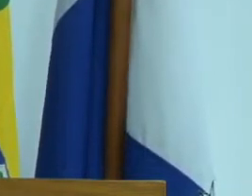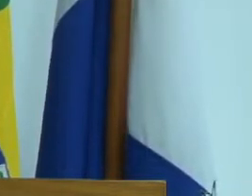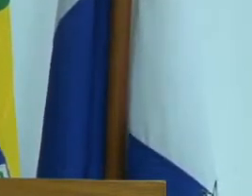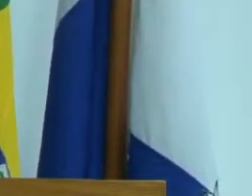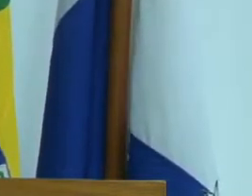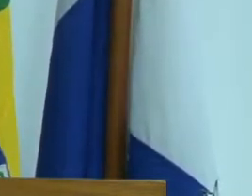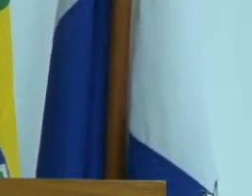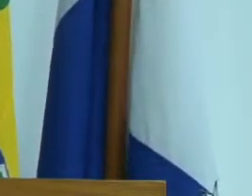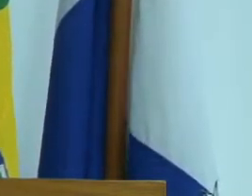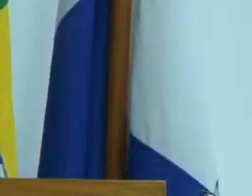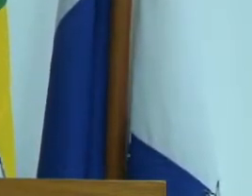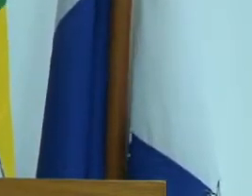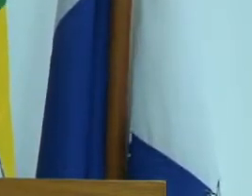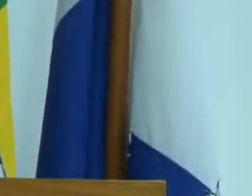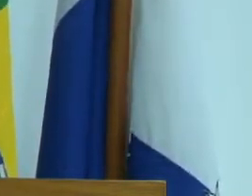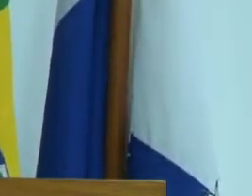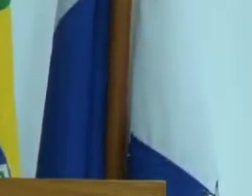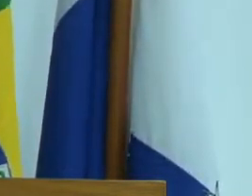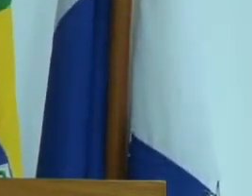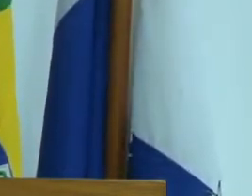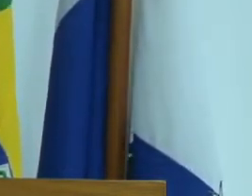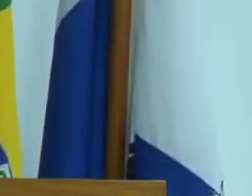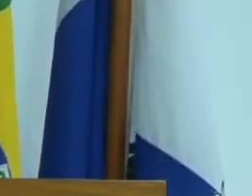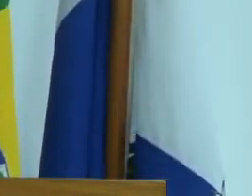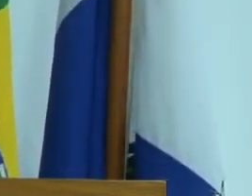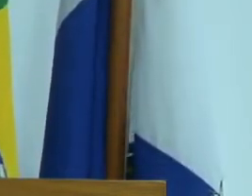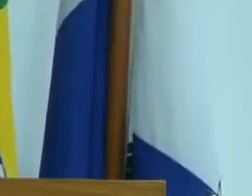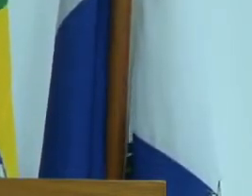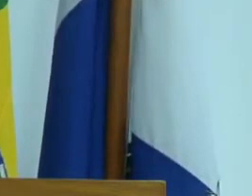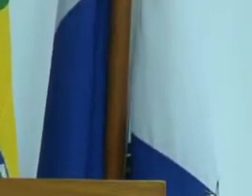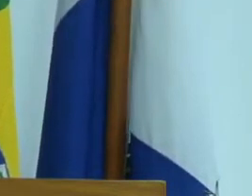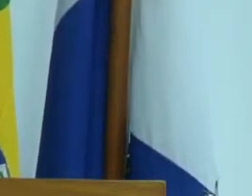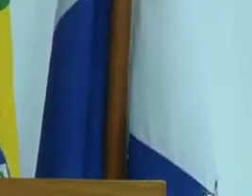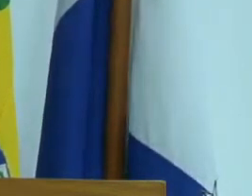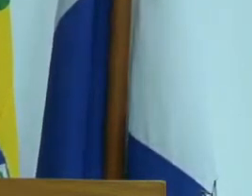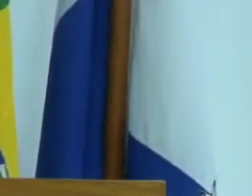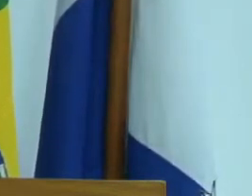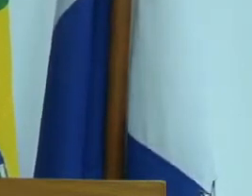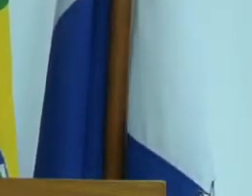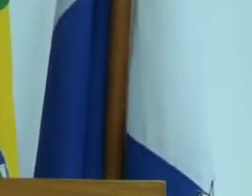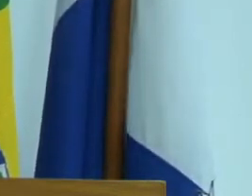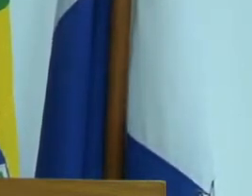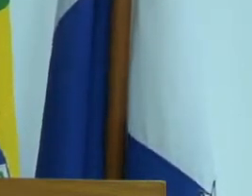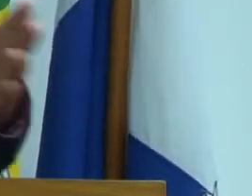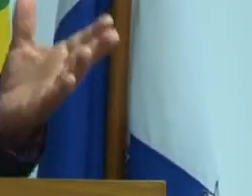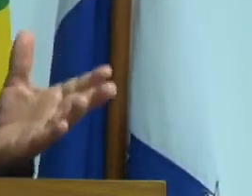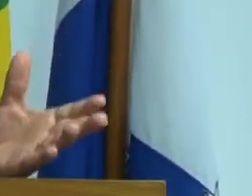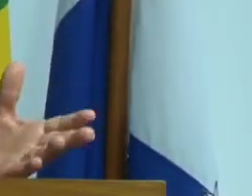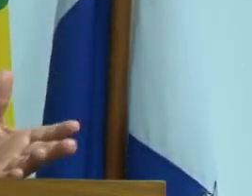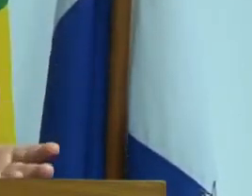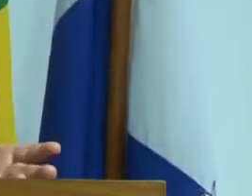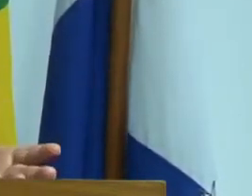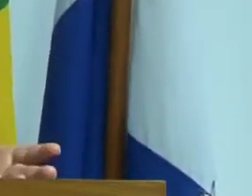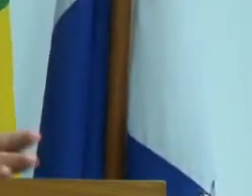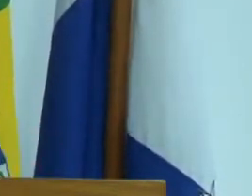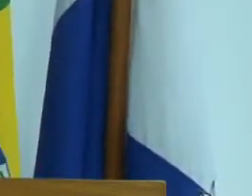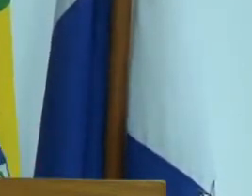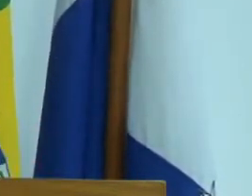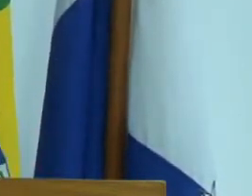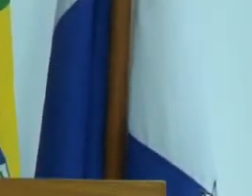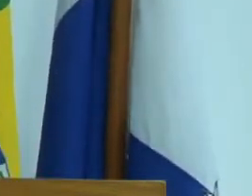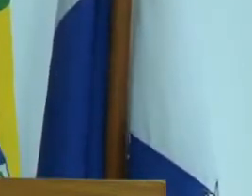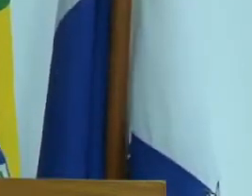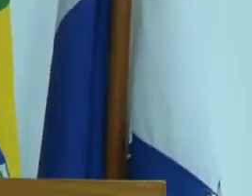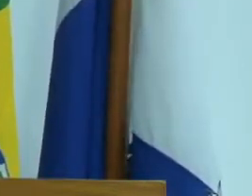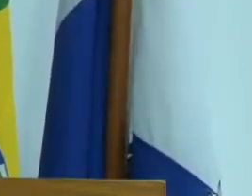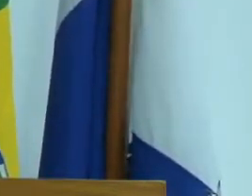Secretaria de Meio Ambiente se planeja para limpar os rios da nossa cidade e que o prefeito cobre a autopista para ampliar essas passagens de água. Não só